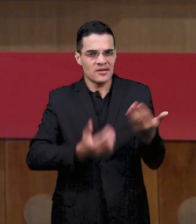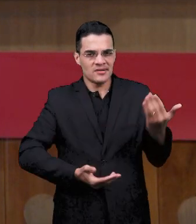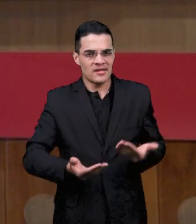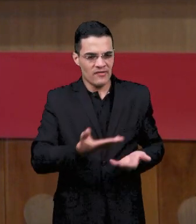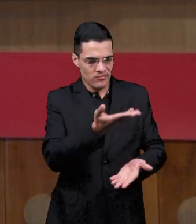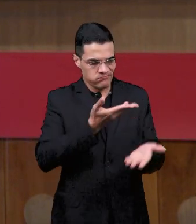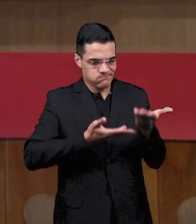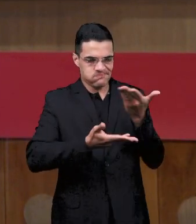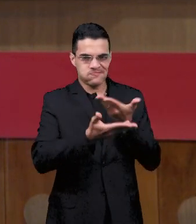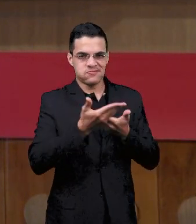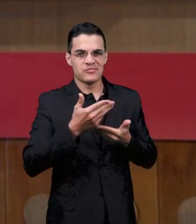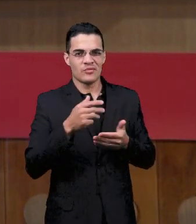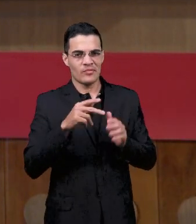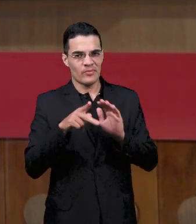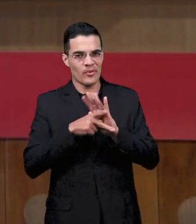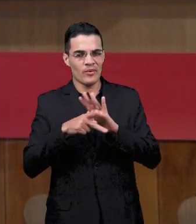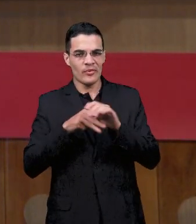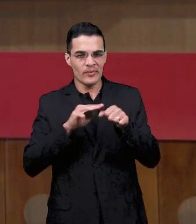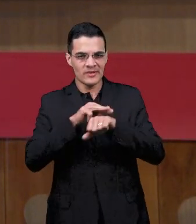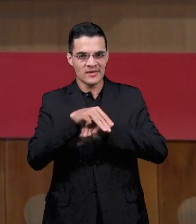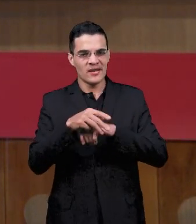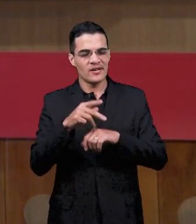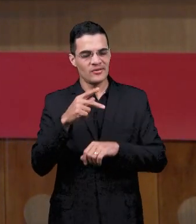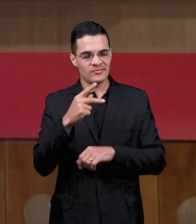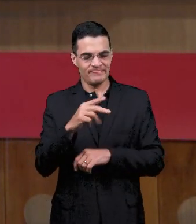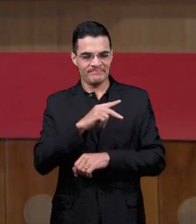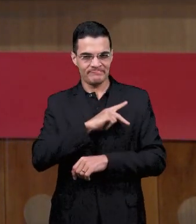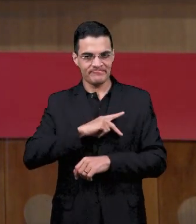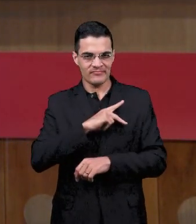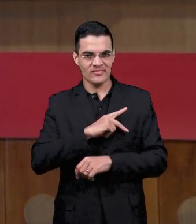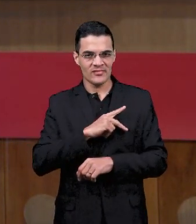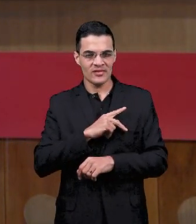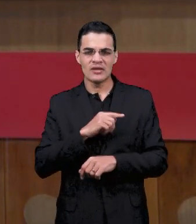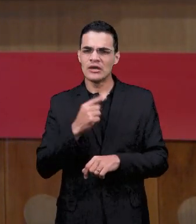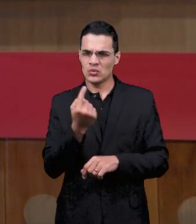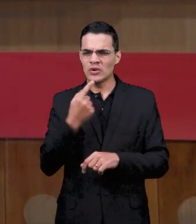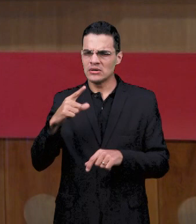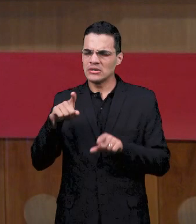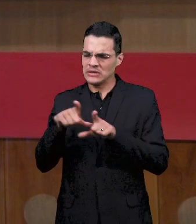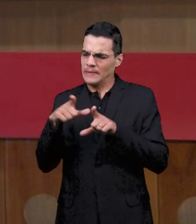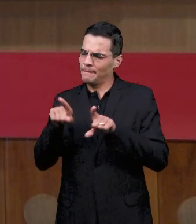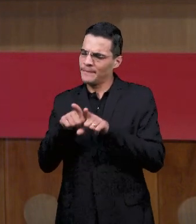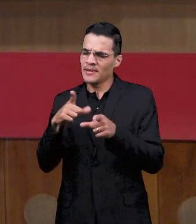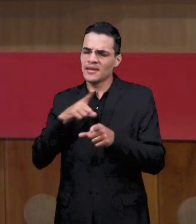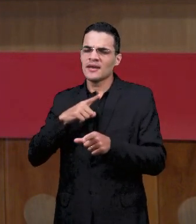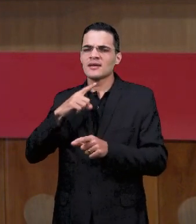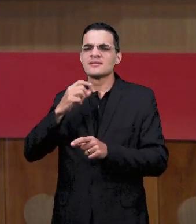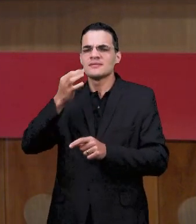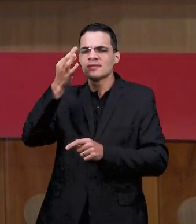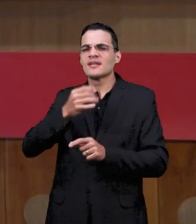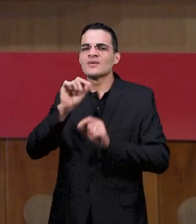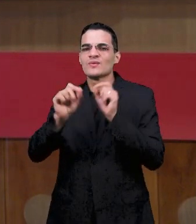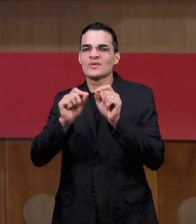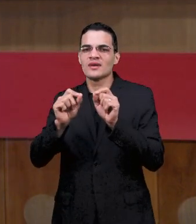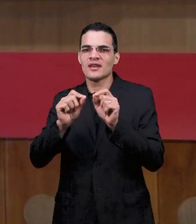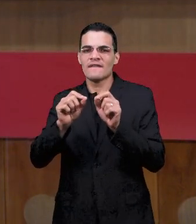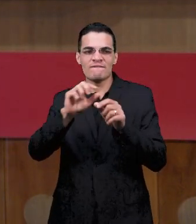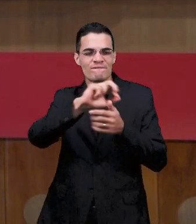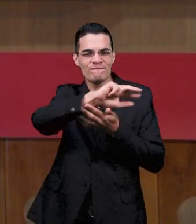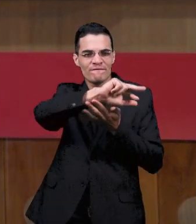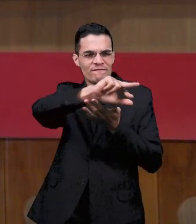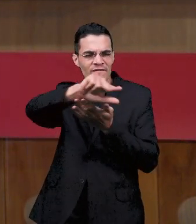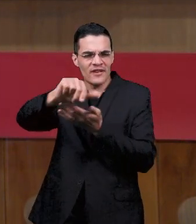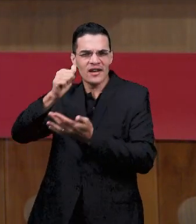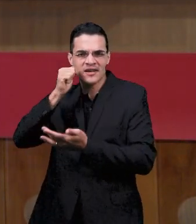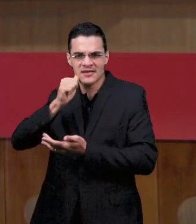ministros, nós temos certeza que um dia muitas servas que estão aqui conosco hoje, quando chegarem na